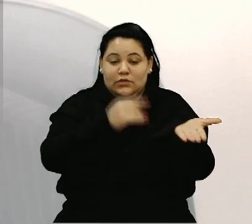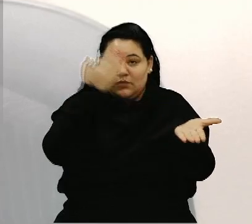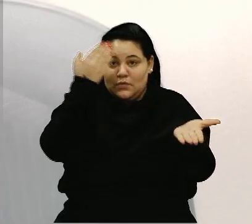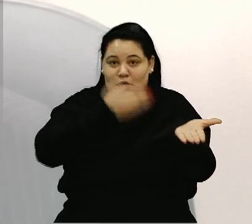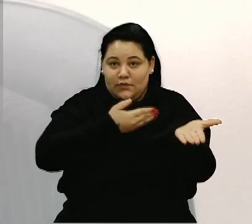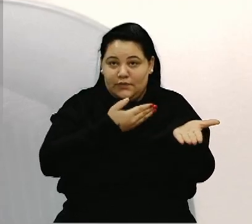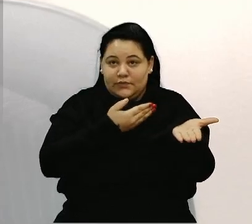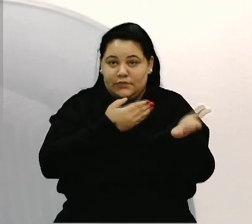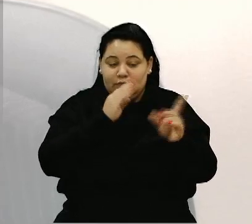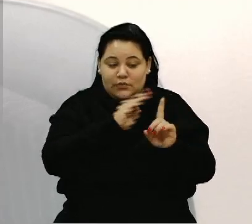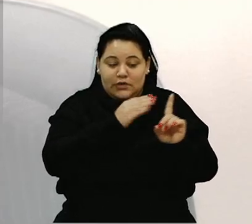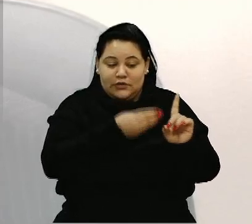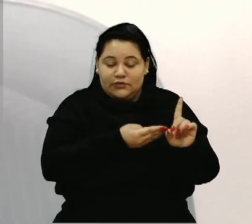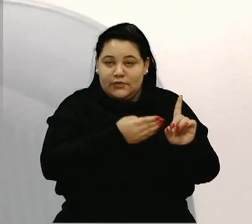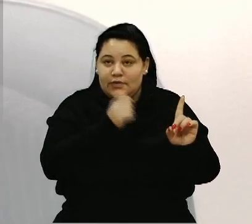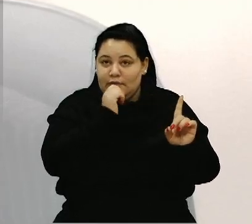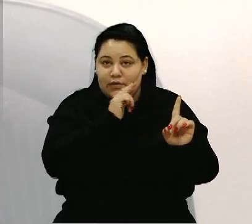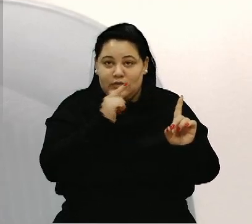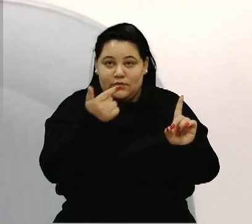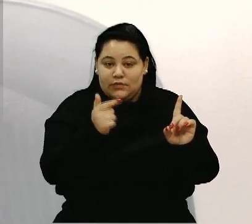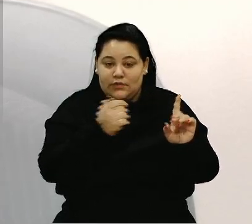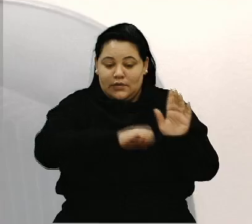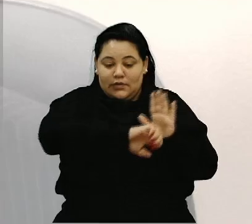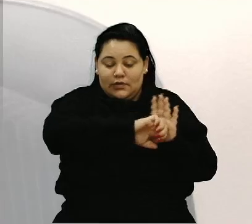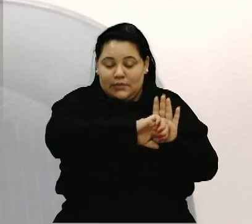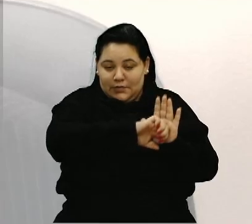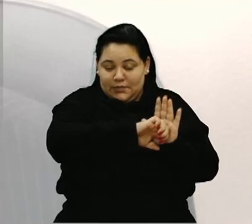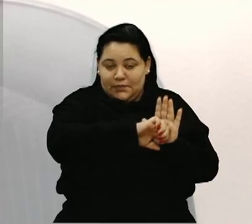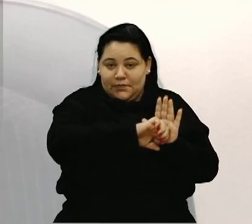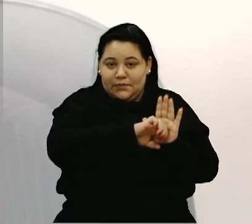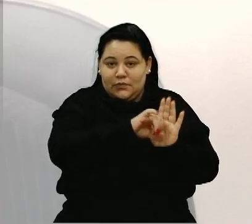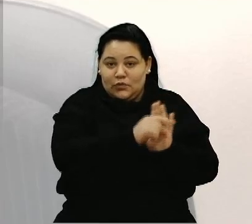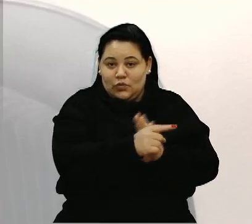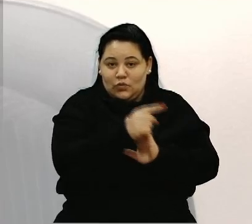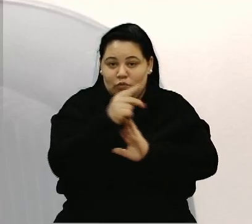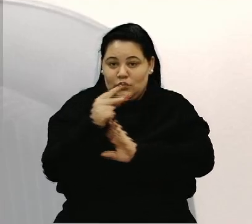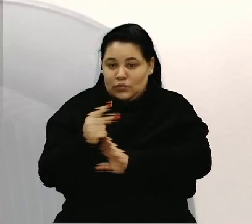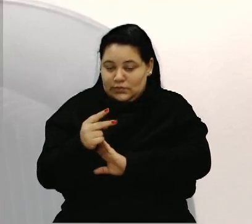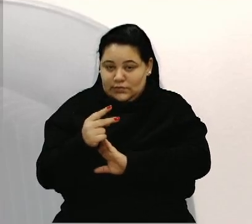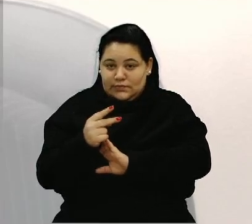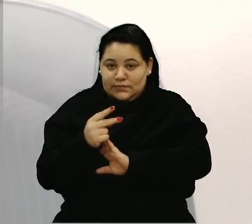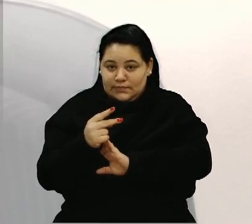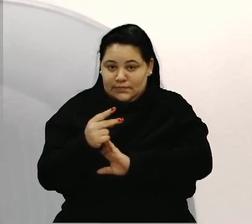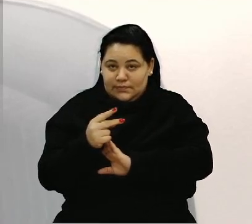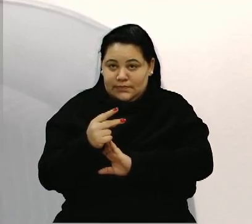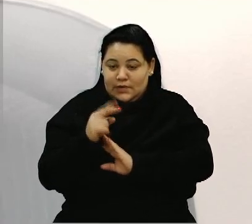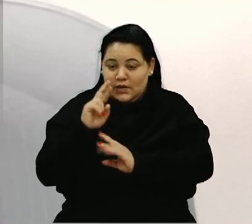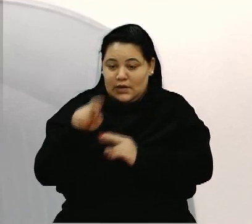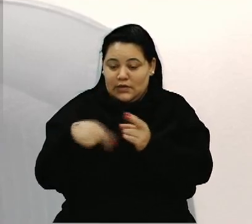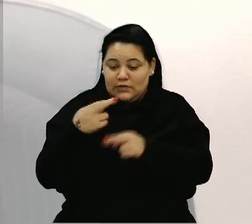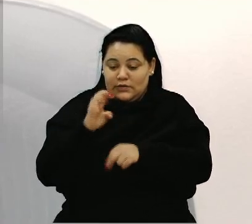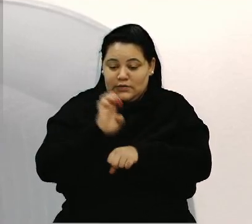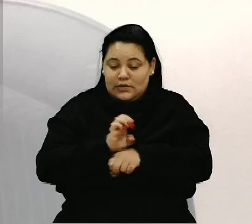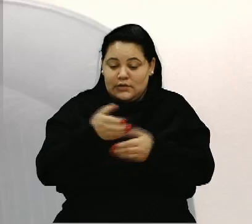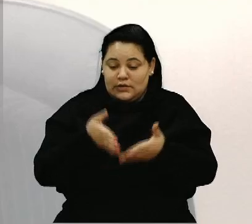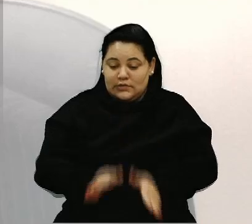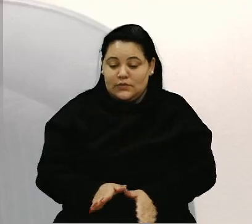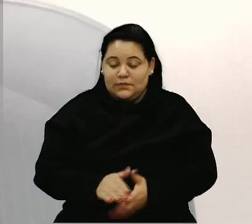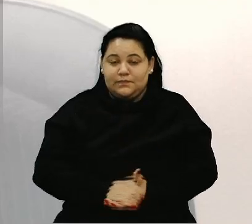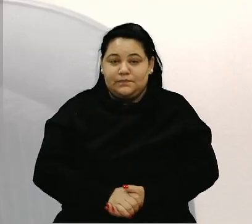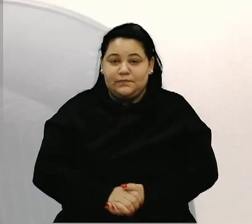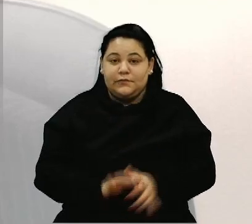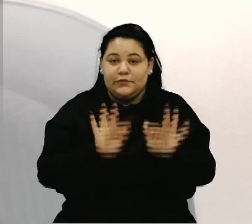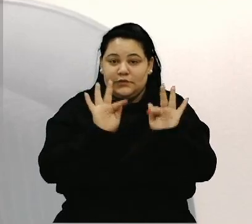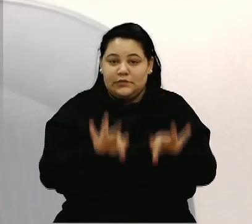de o homenageado não ter sido condenado nas hipóteses previstas nos artigos 1 e 2 desse artigo, relativos ao seu estado de origem.